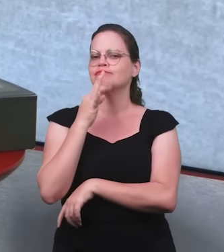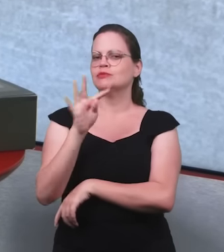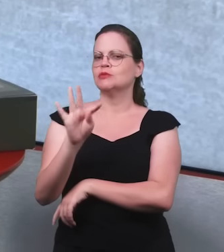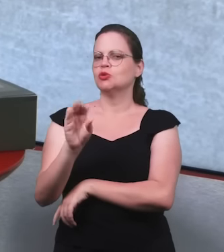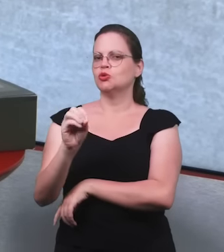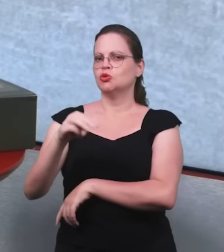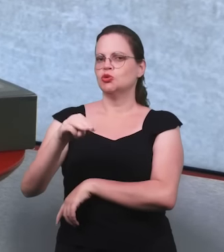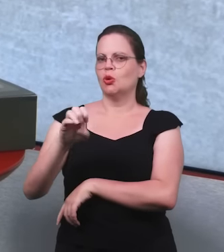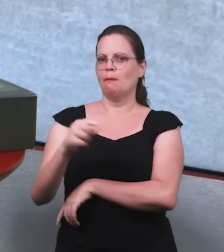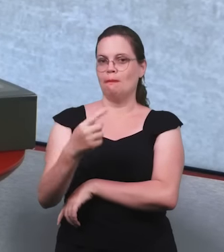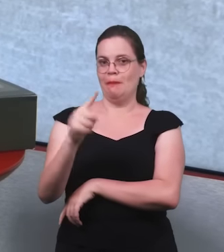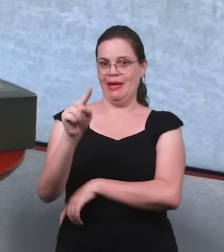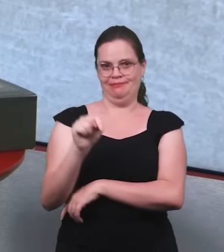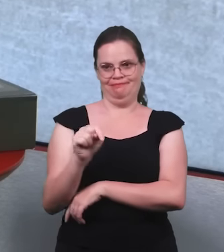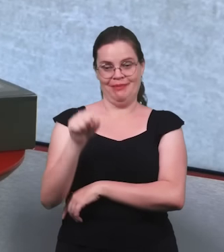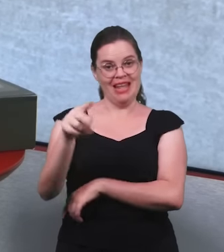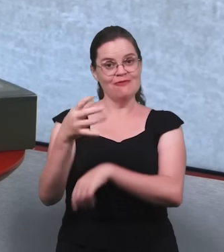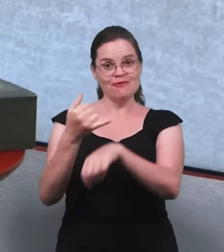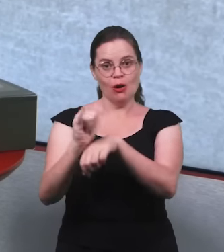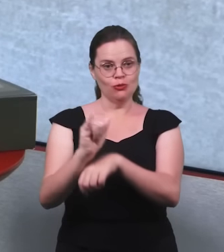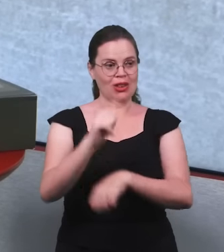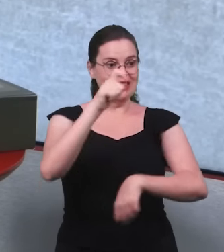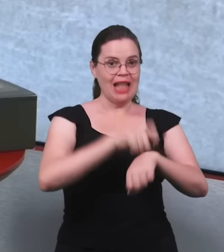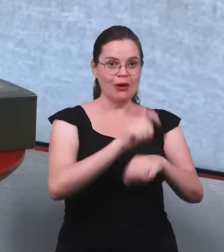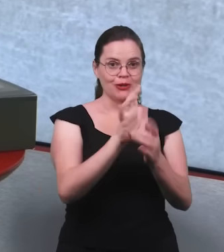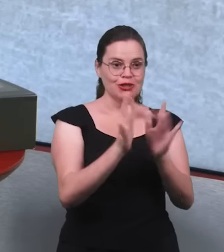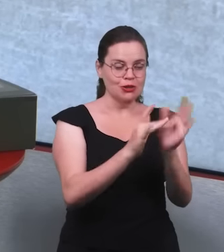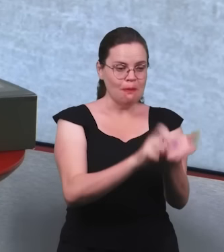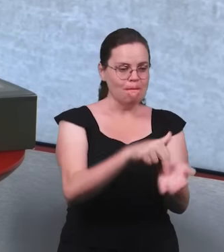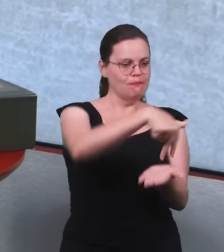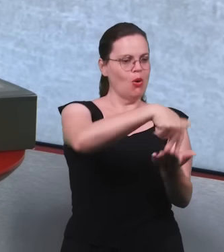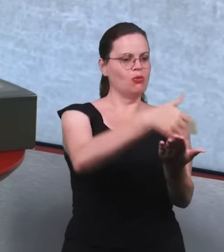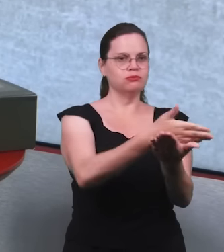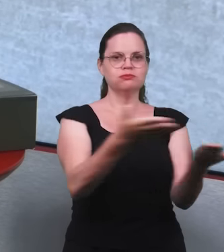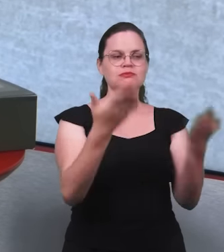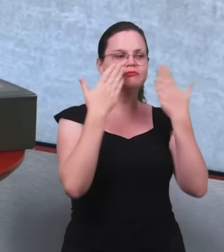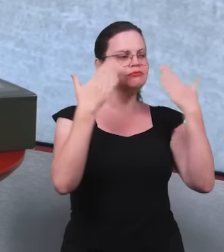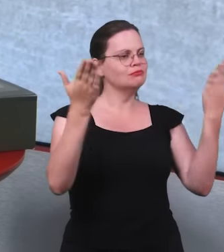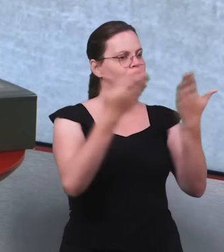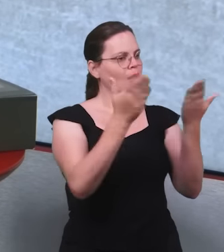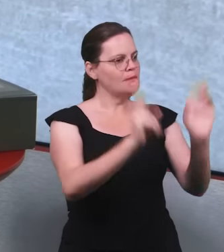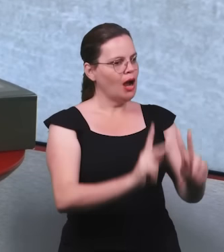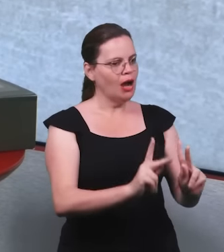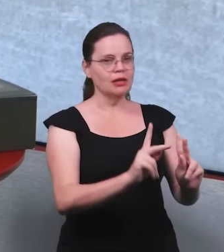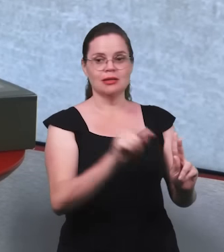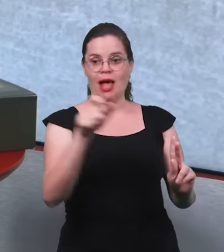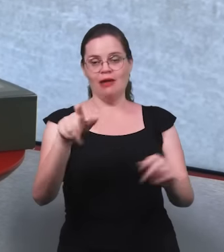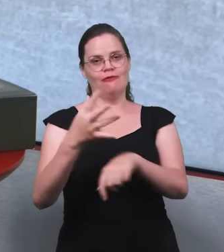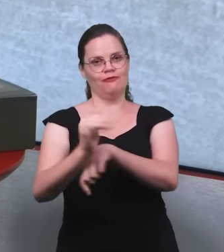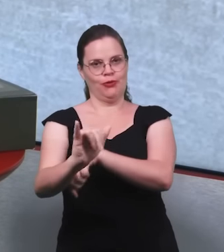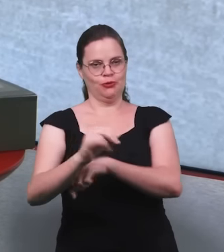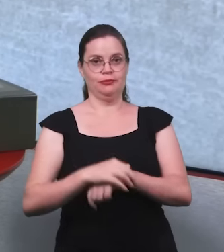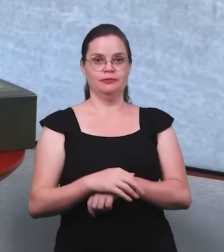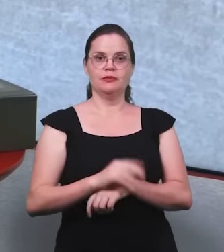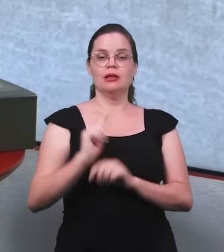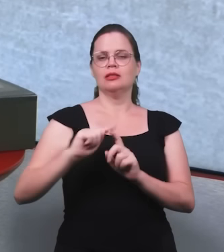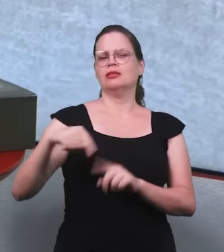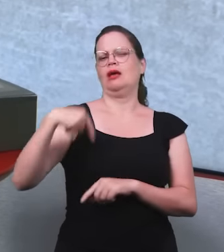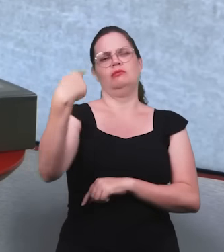a informação dos detalhes do culto, naturalmente através dos outros discípulos que informaram para ele como foi aquele